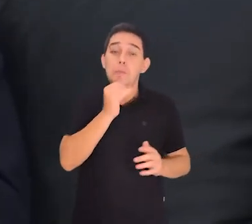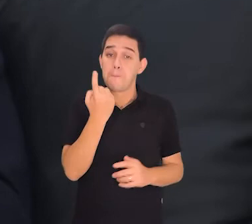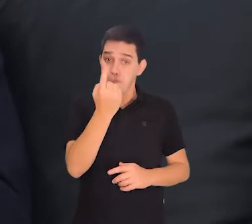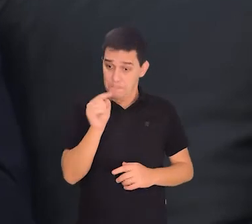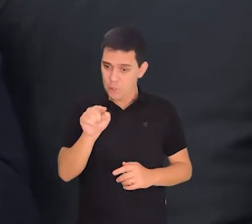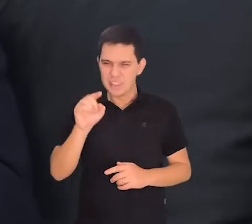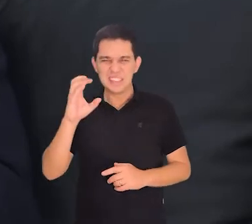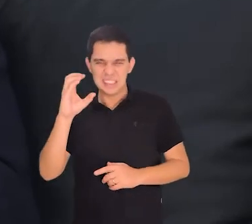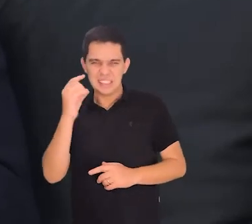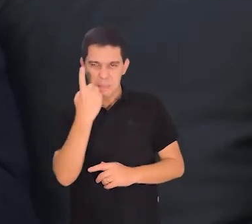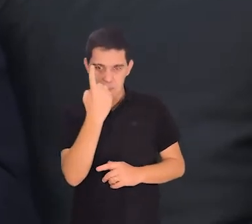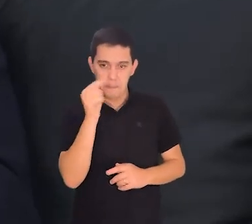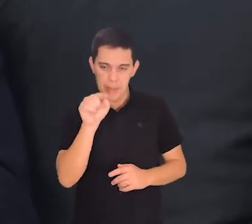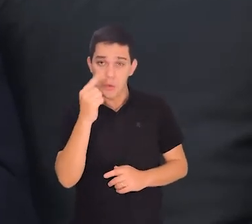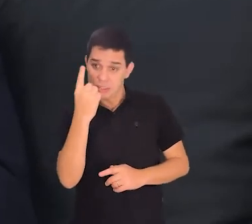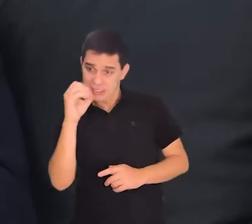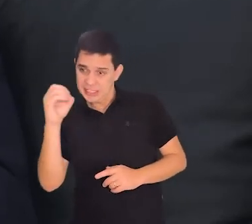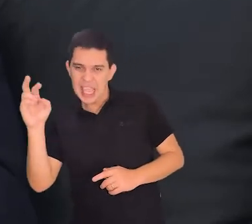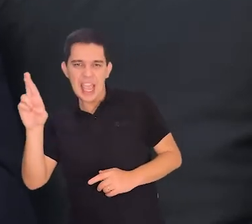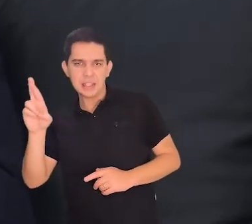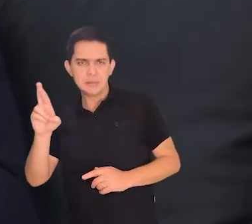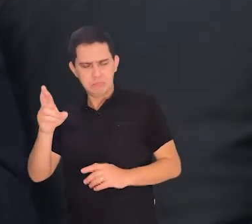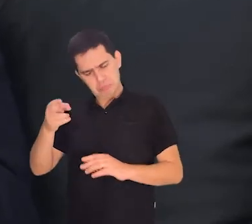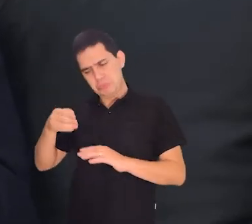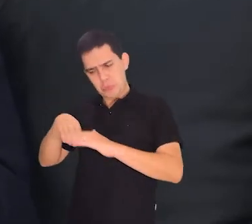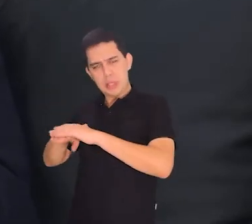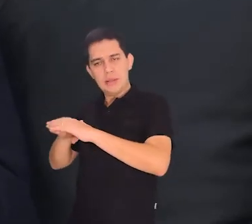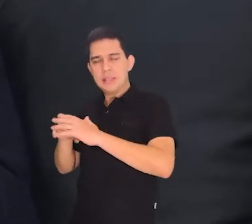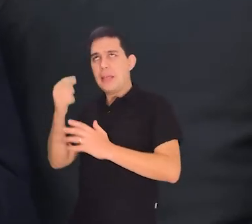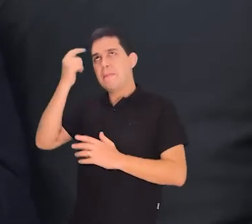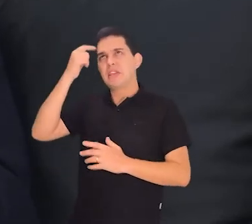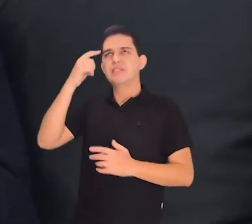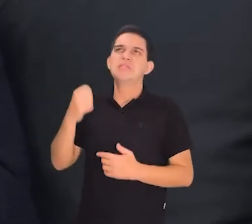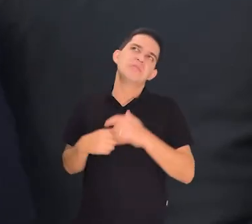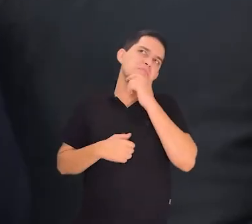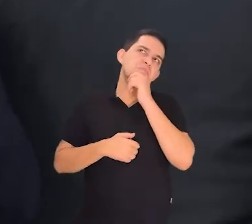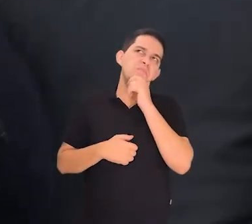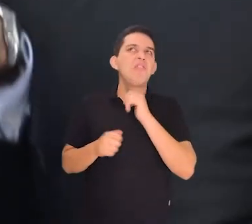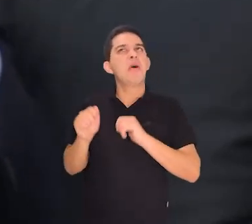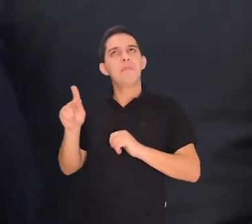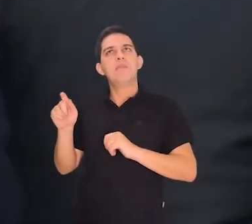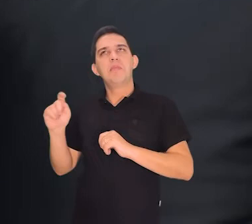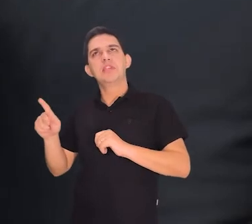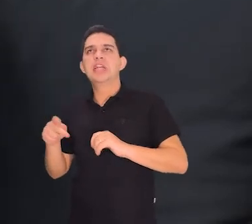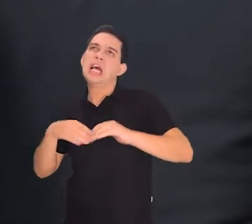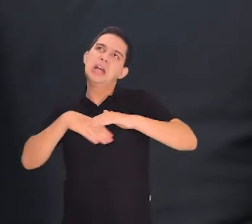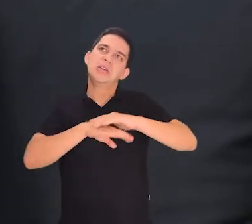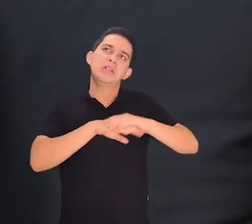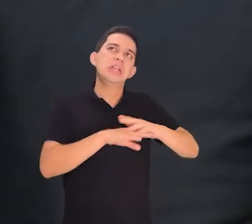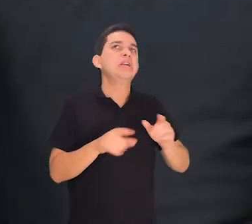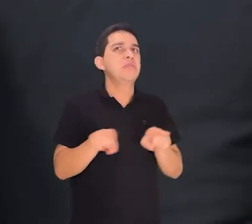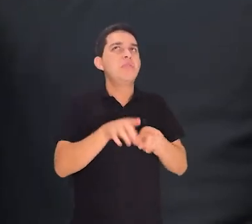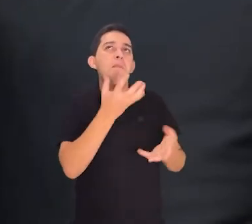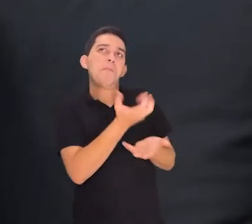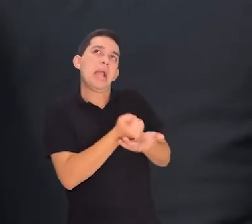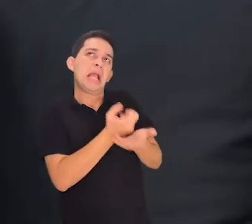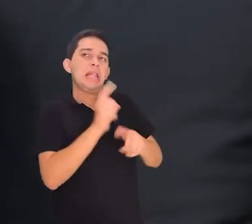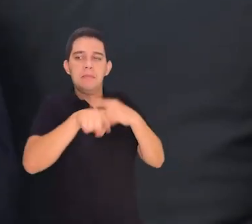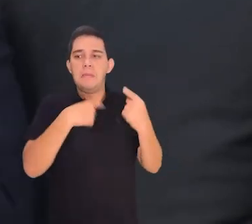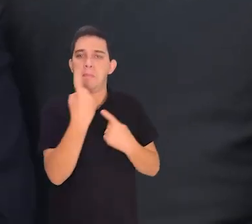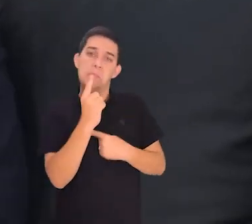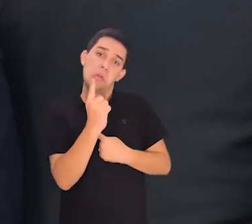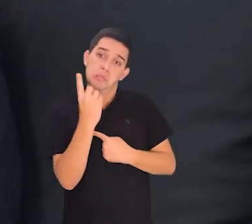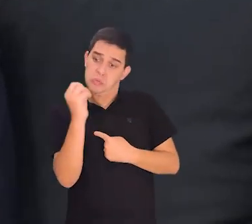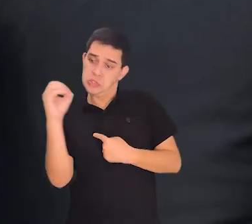vai imaginar que vai se aposentar com R$1.100. E quando eu começar a ganhar R$5.000? Aí você começa a investir para sua aposentadoria